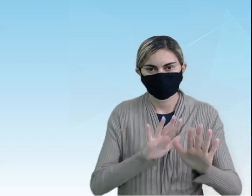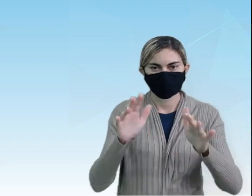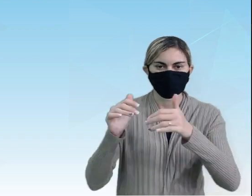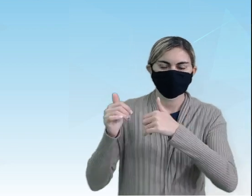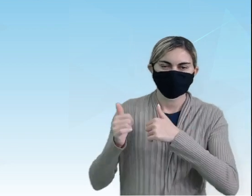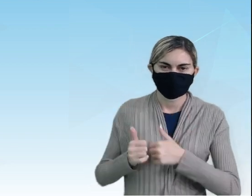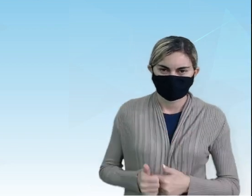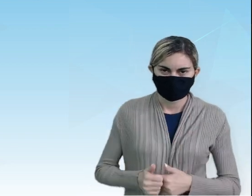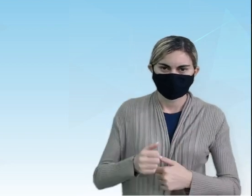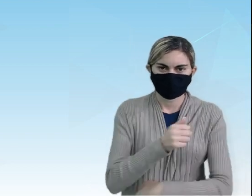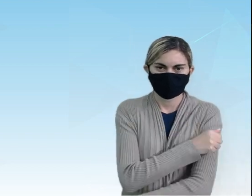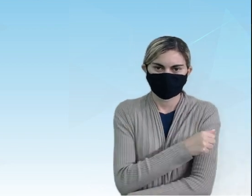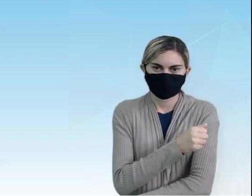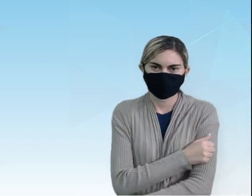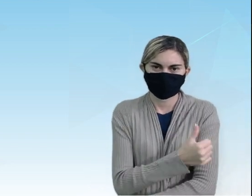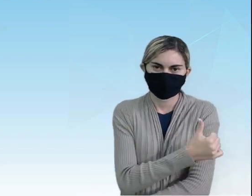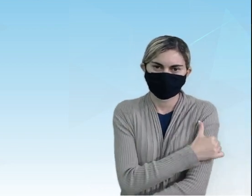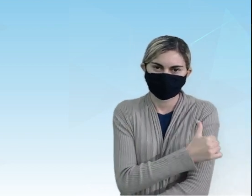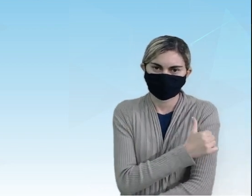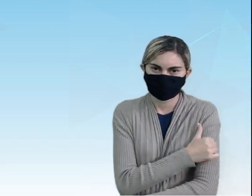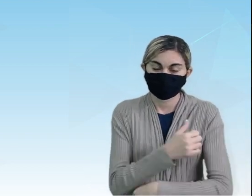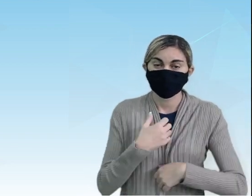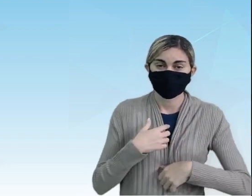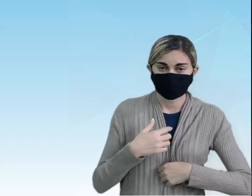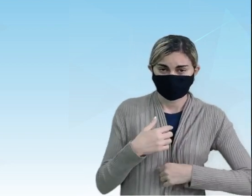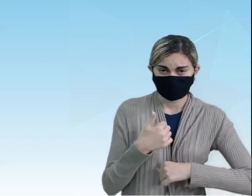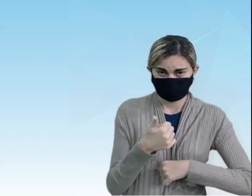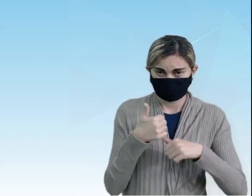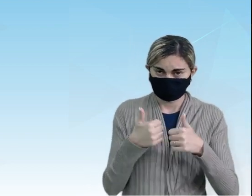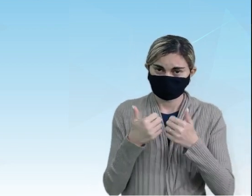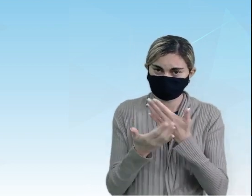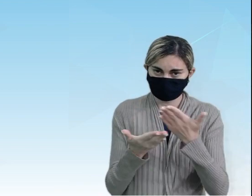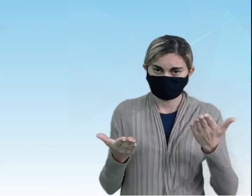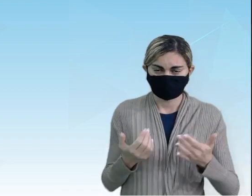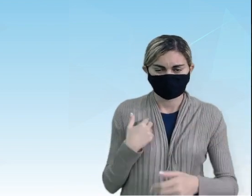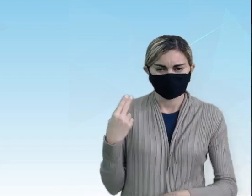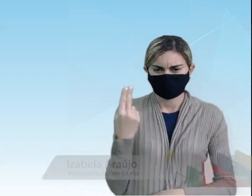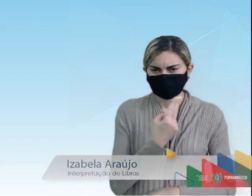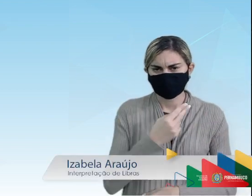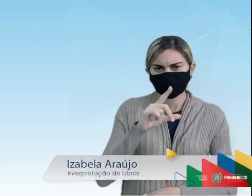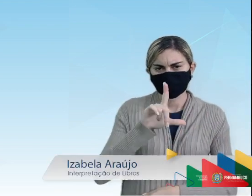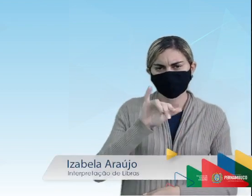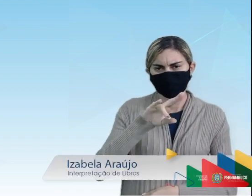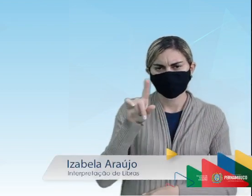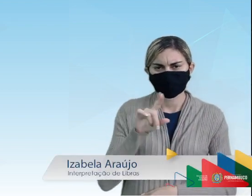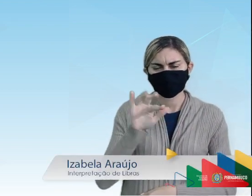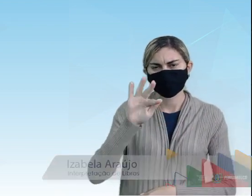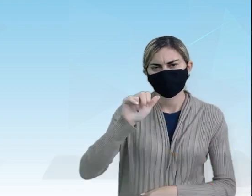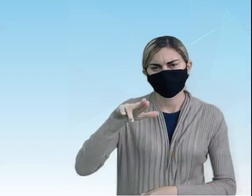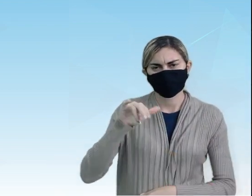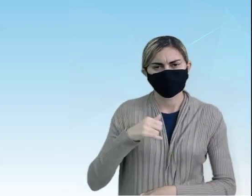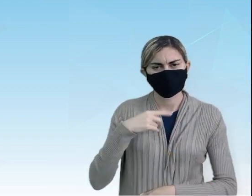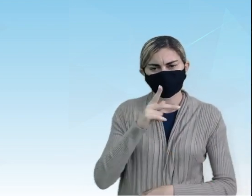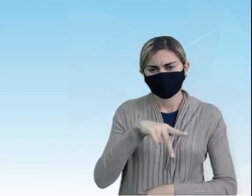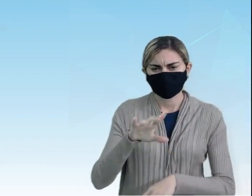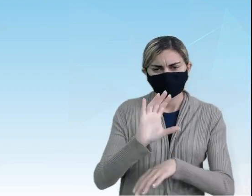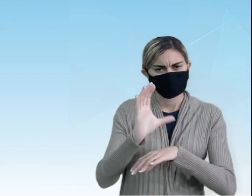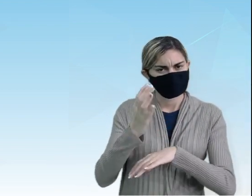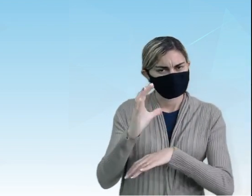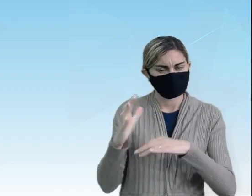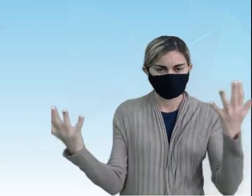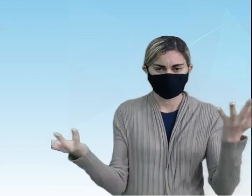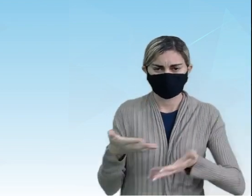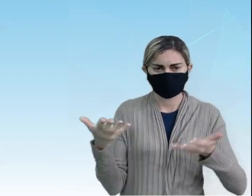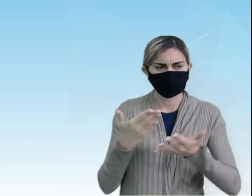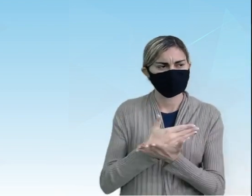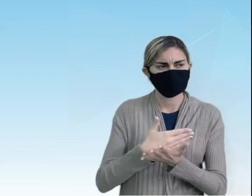Olá, meus queridos alunos do sexto ano, tudo bem com vocês? Meu nome é Ives Fernando, eu sou professor de ciências e hoje